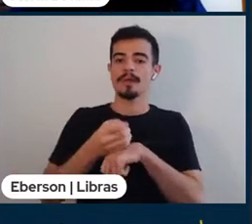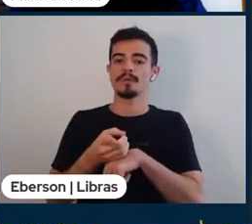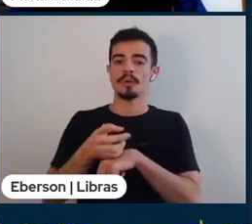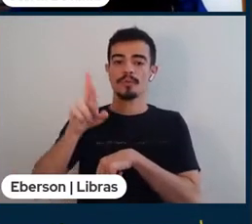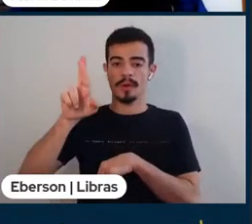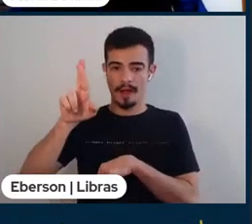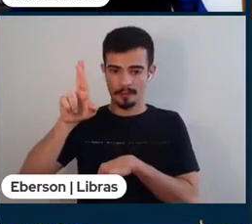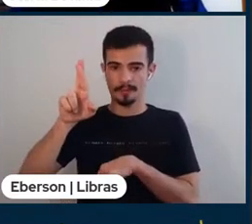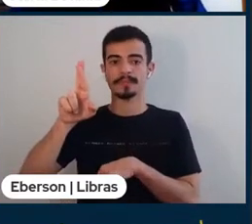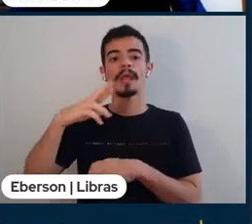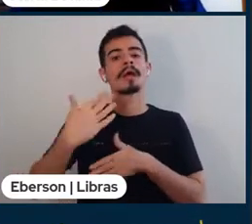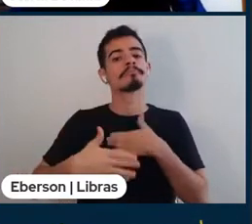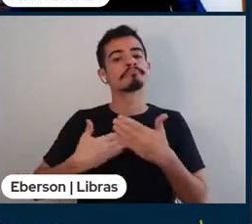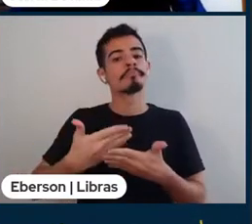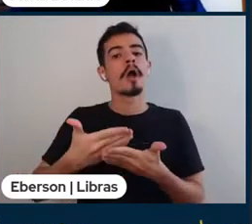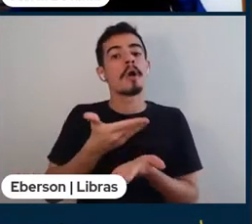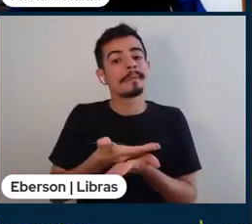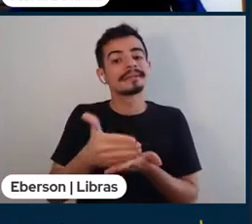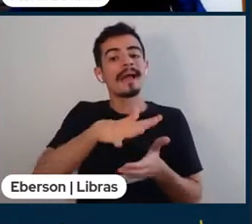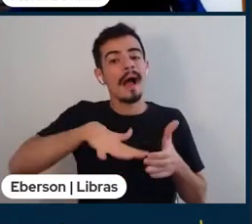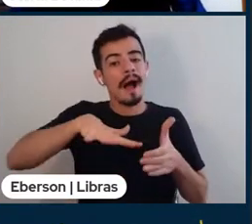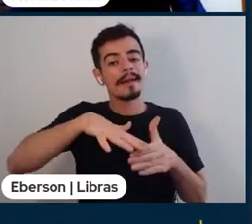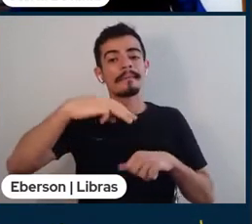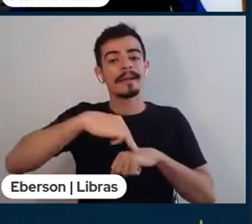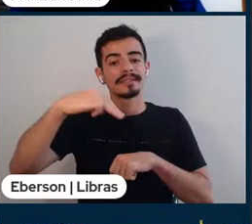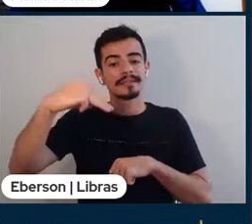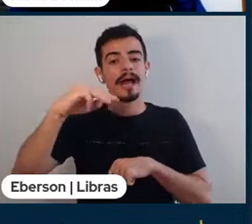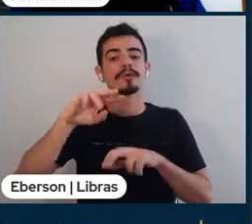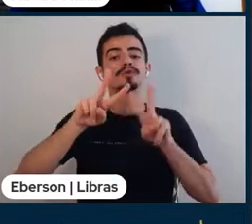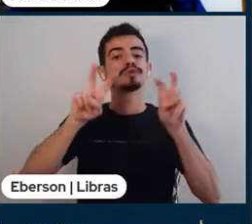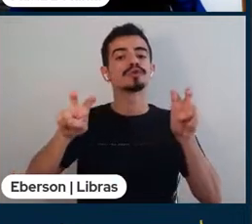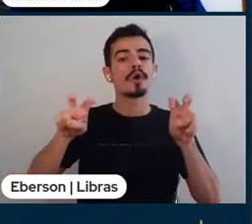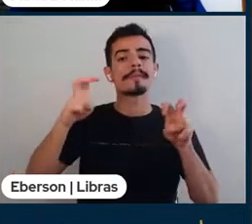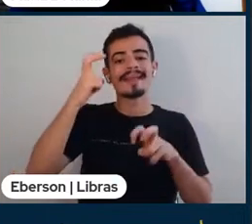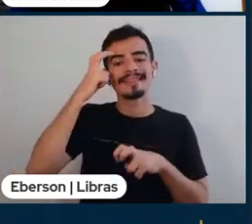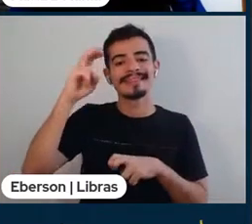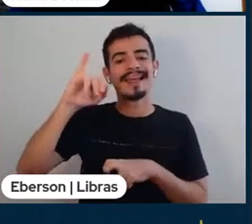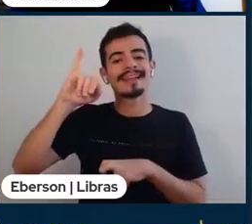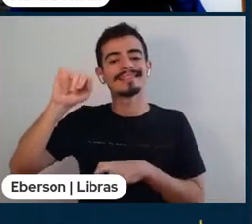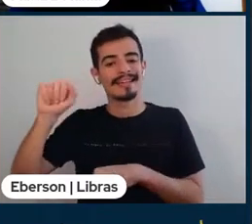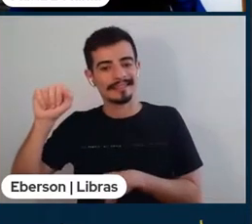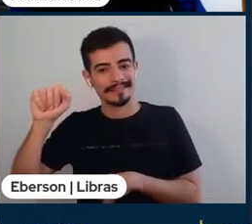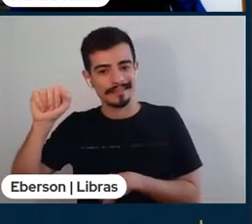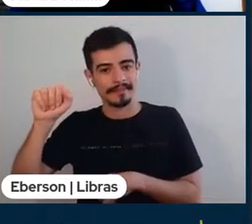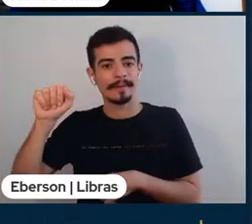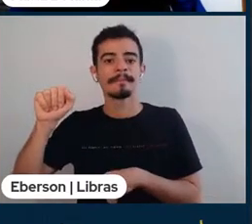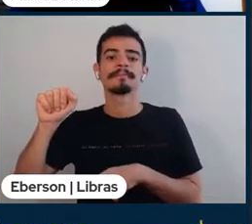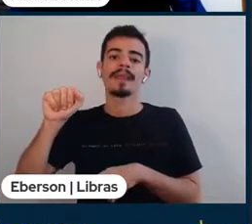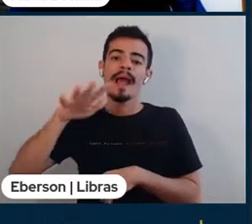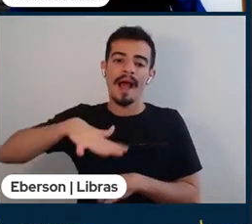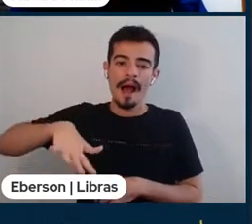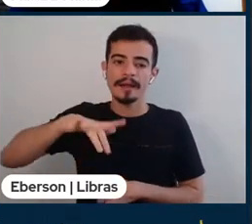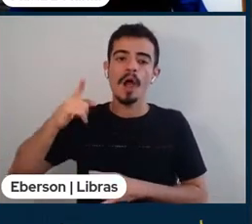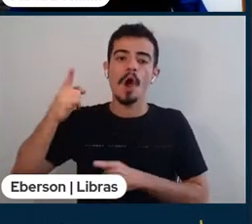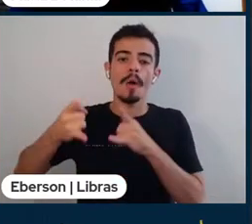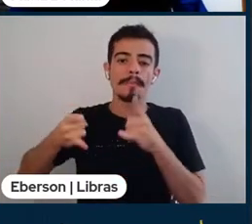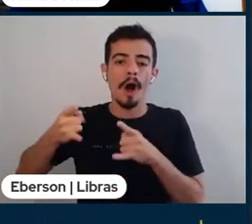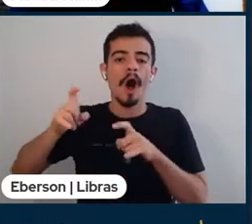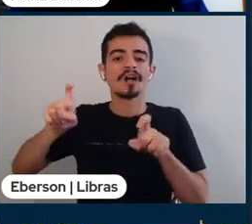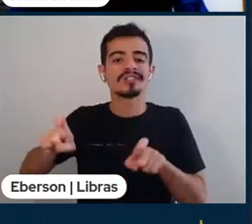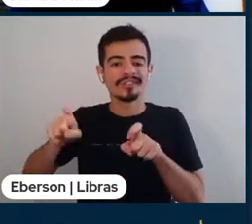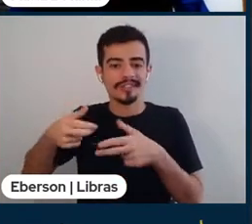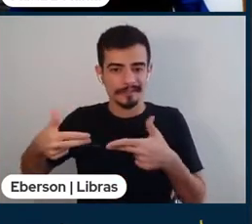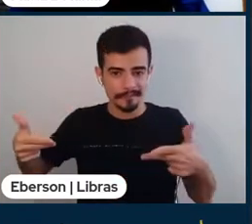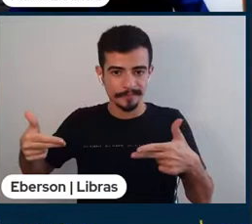fui fazer o mestrado nessa área um pouco de inteligência artificial, que foi o que eu mexia com robótica e me chamou muita atenção. Só que quando eu